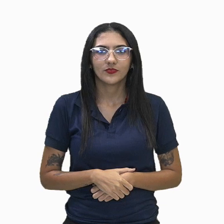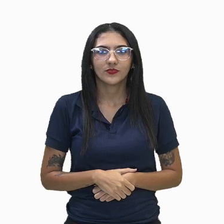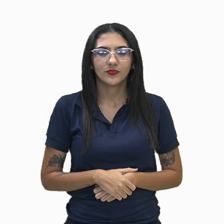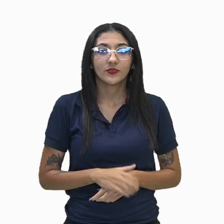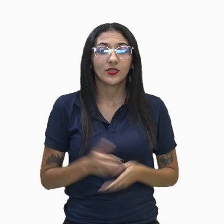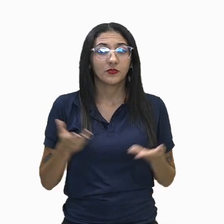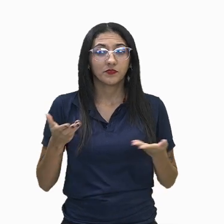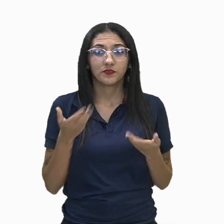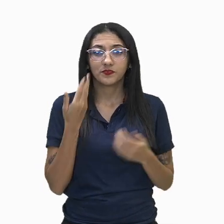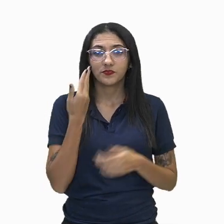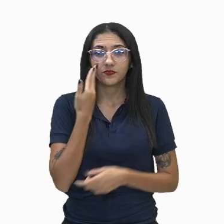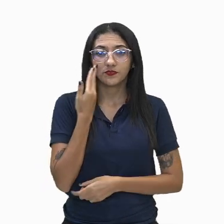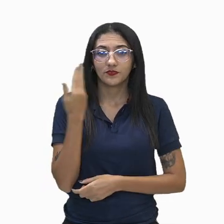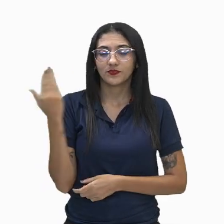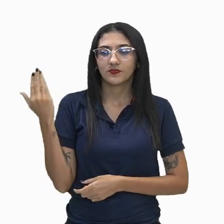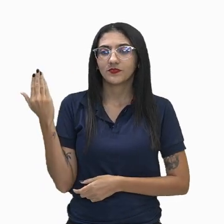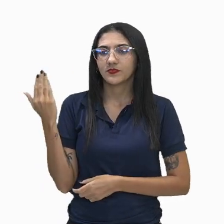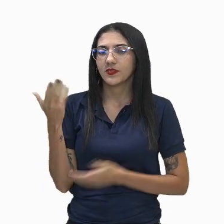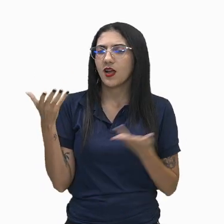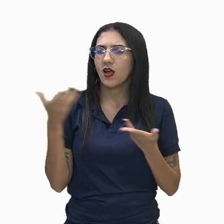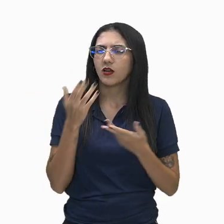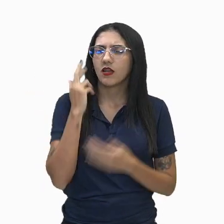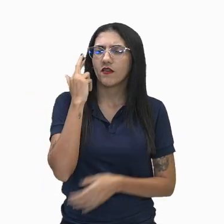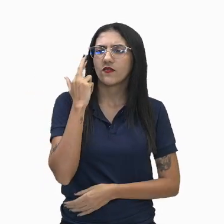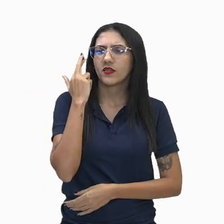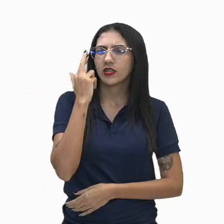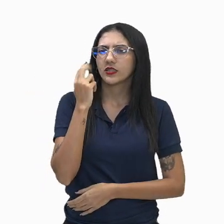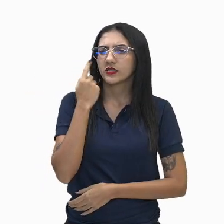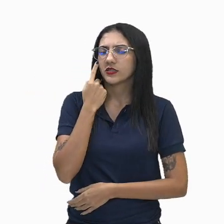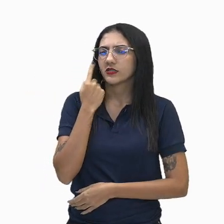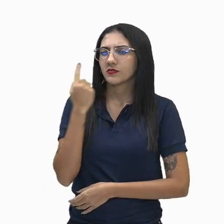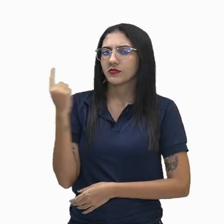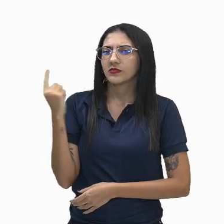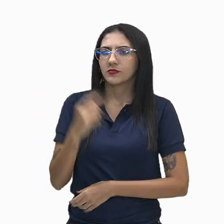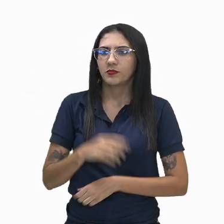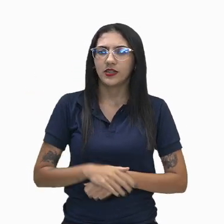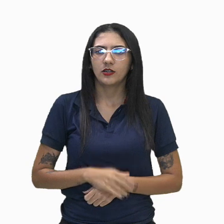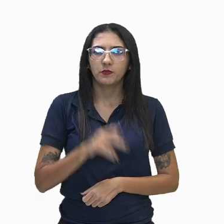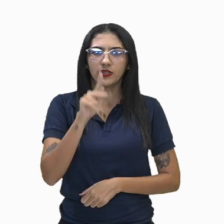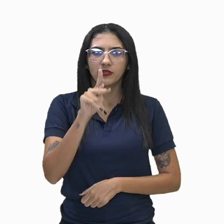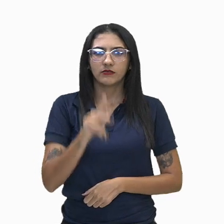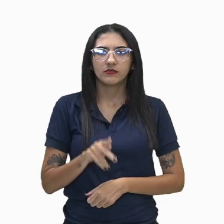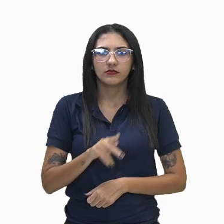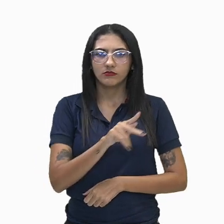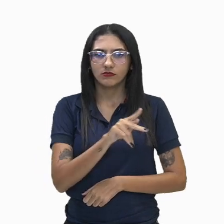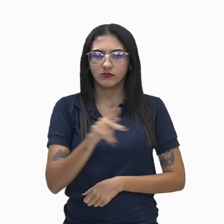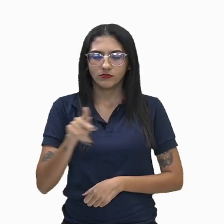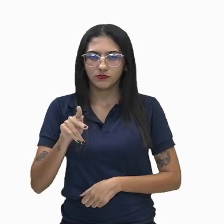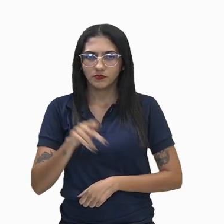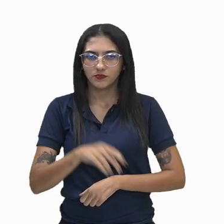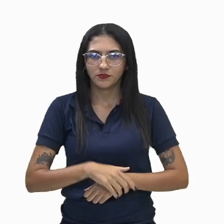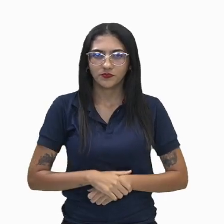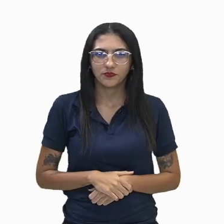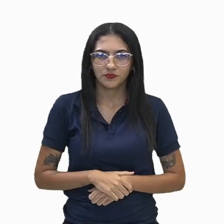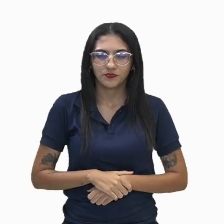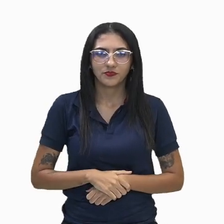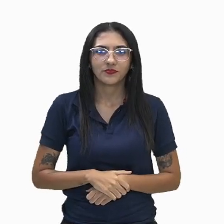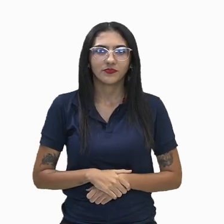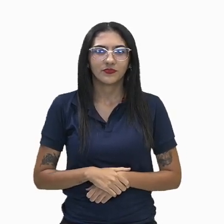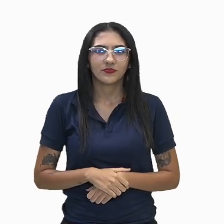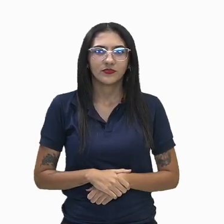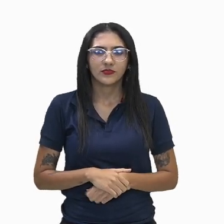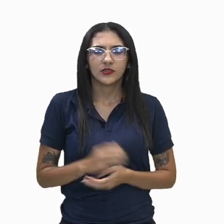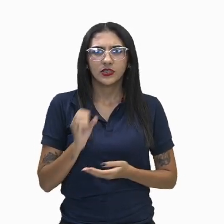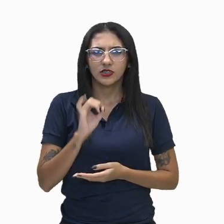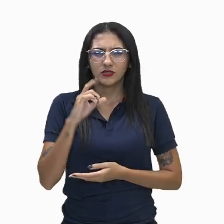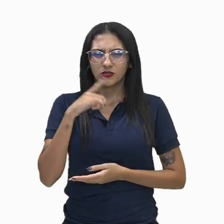a refletir essa frase do padre Fábio de Mello. Que o seu chegar seja mais que um